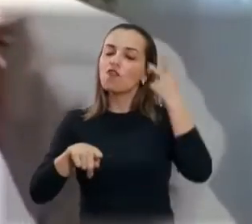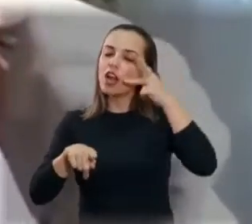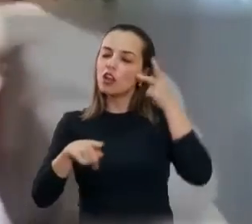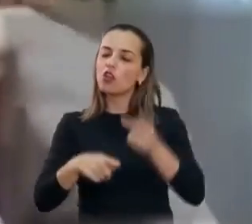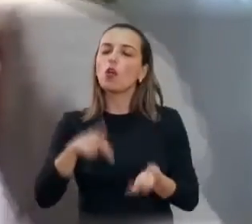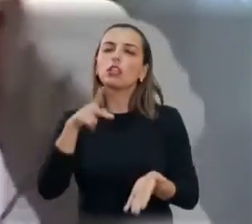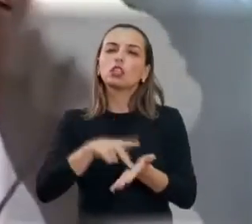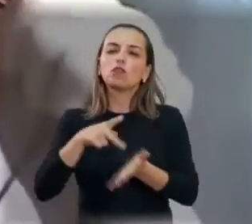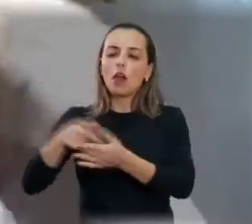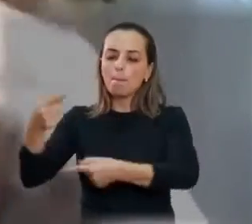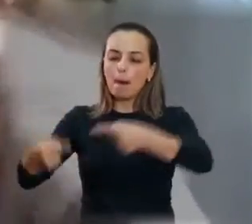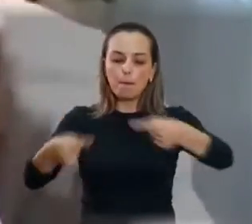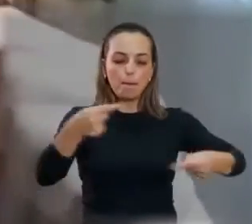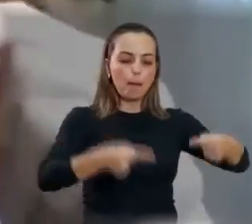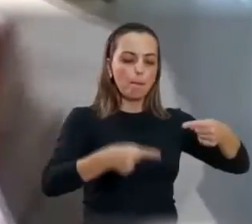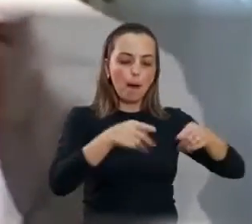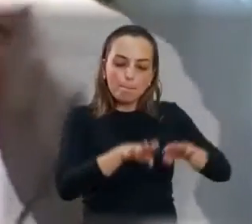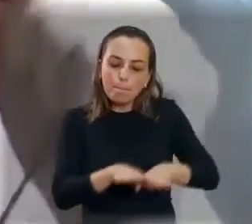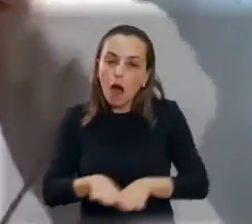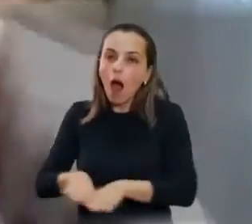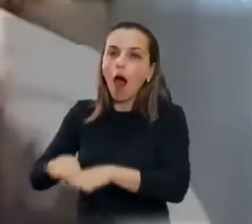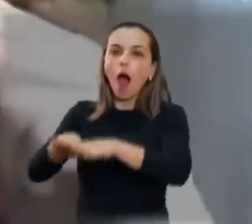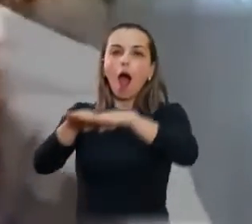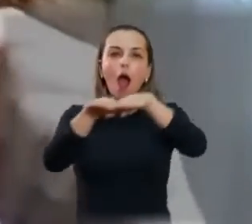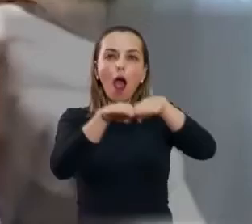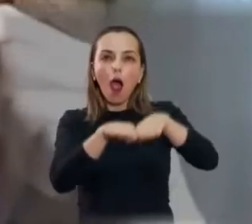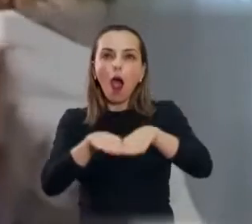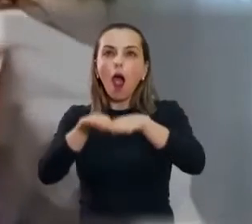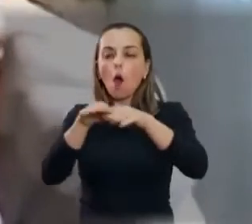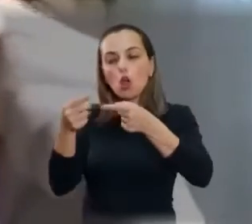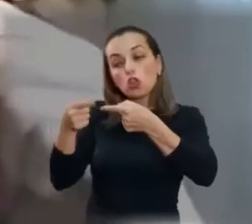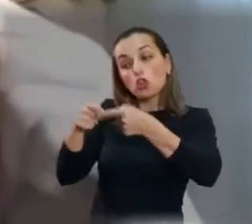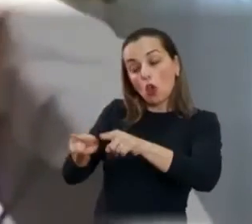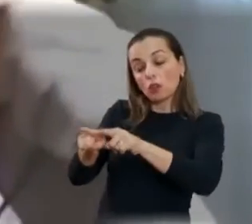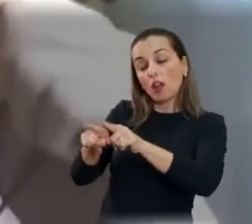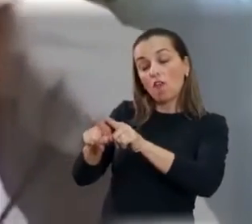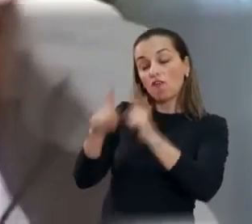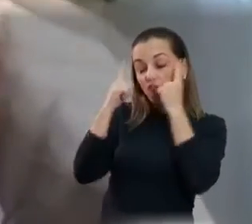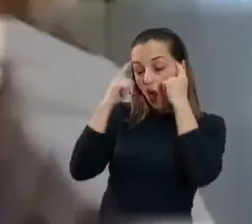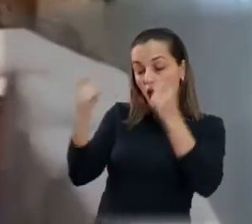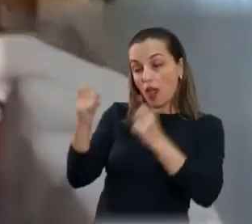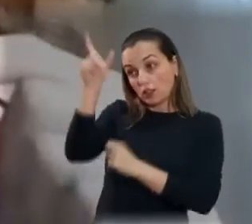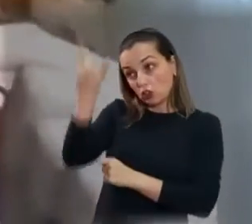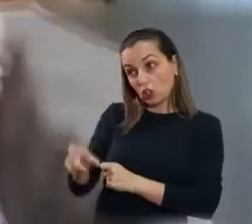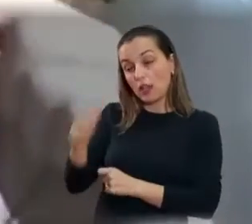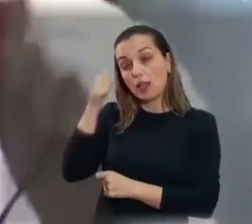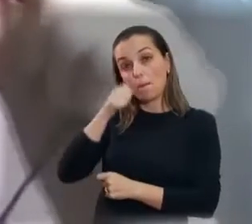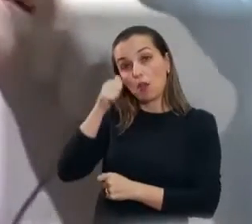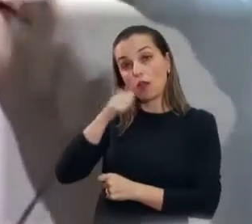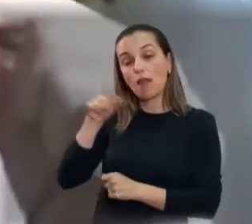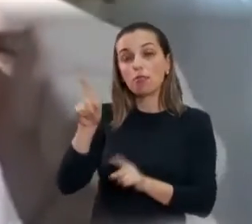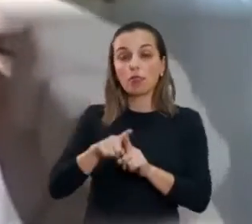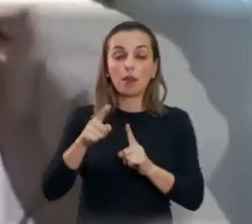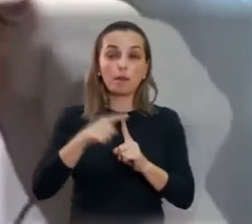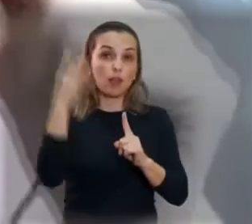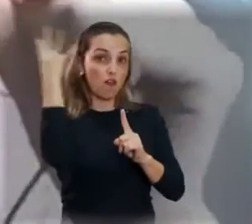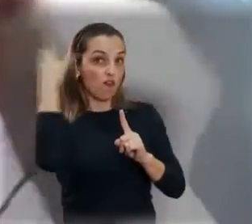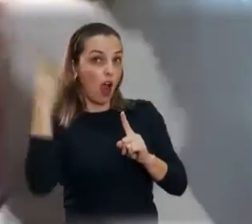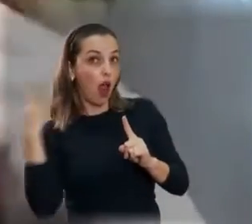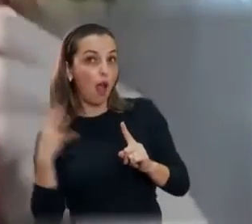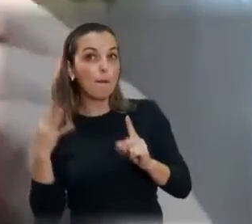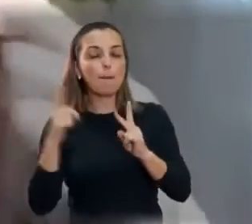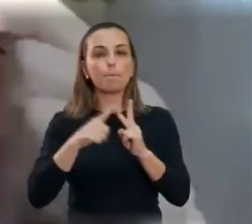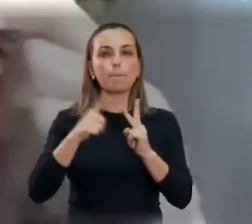de fato fazer o debate da igualdade de gênero e o enfrentamento à violência contra a mulher. Então, Filipa Brunelli, Luna